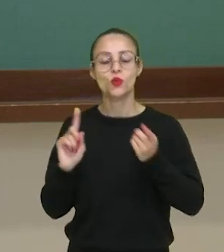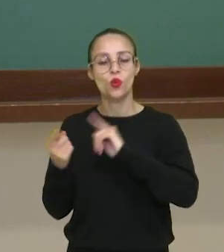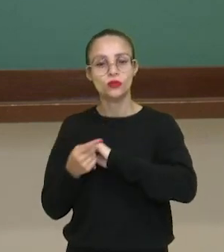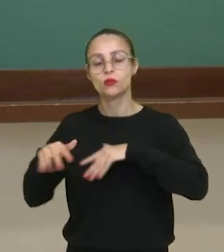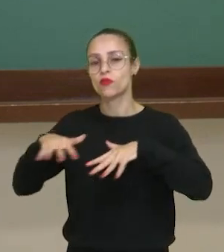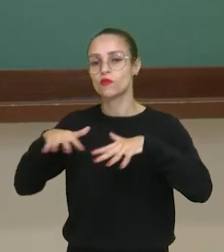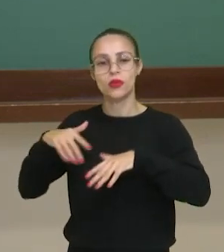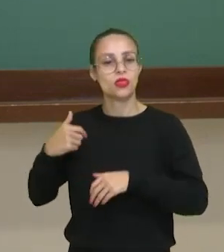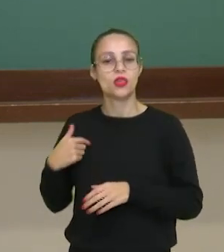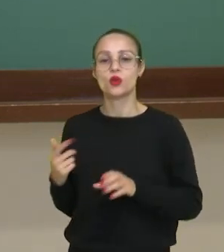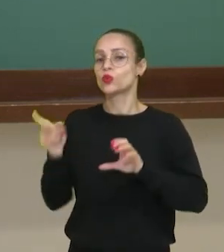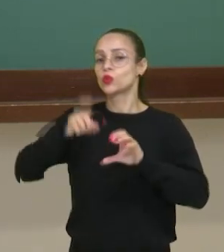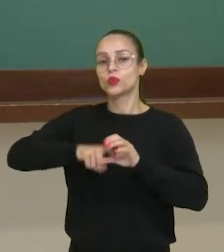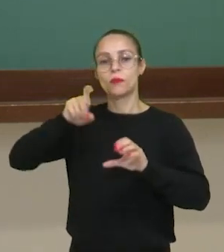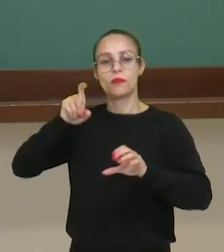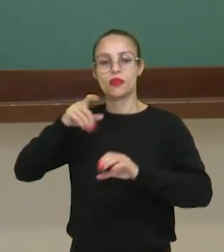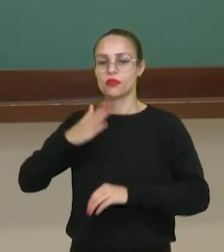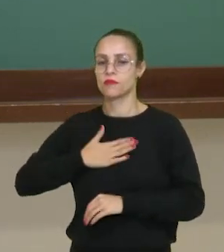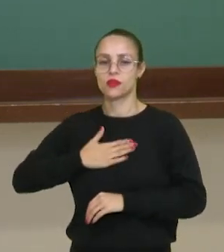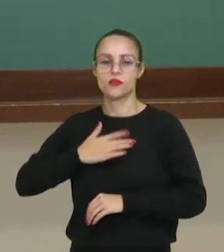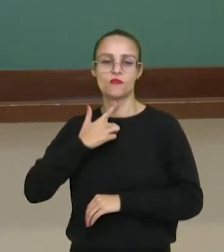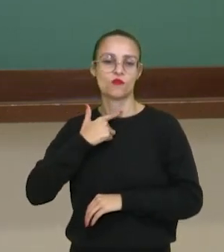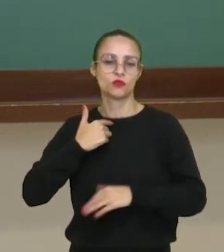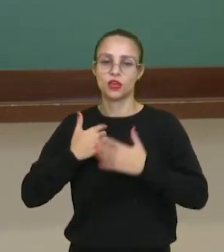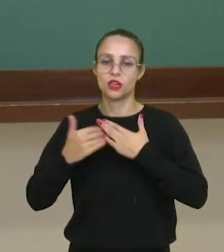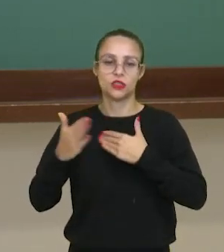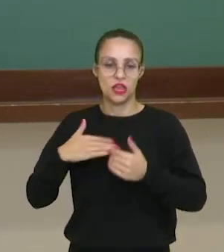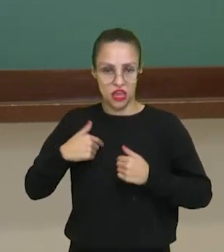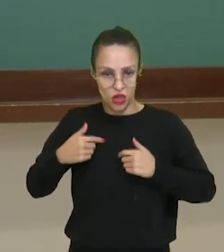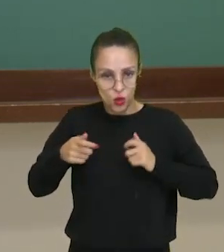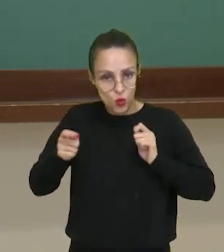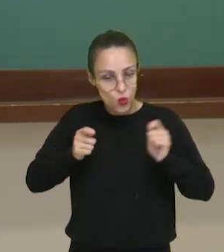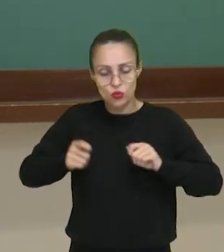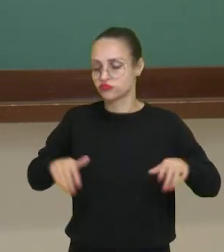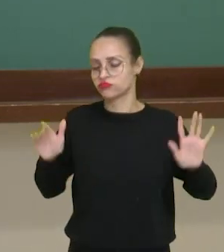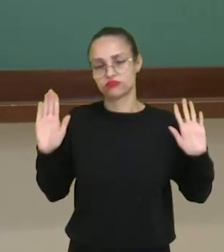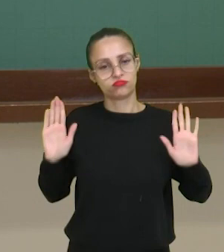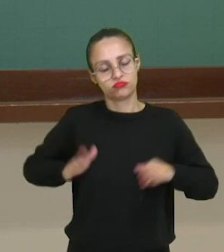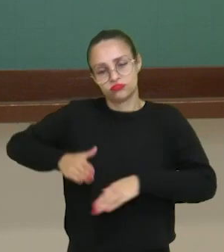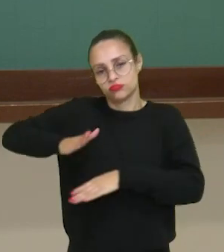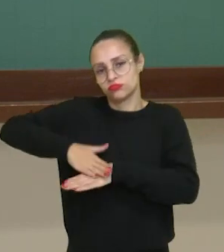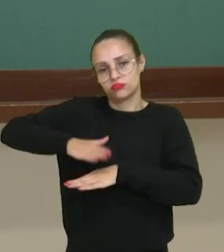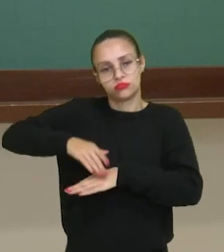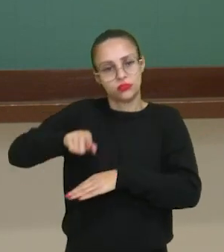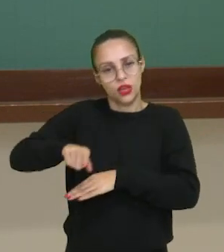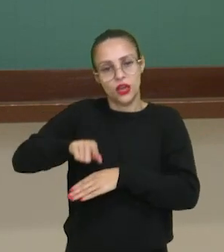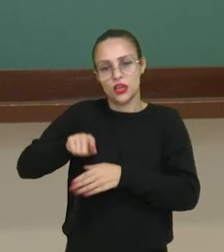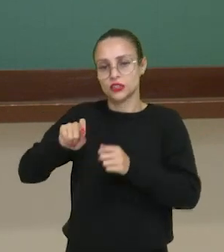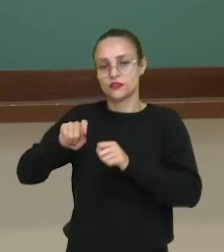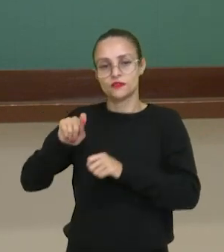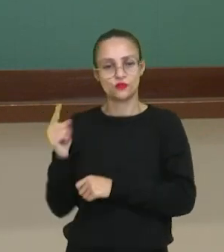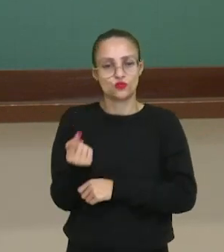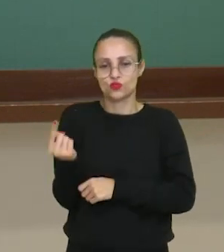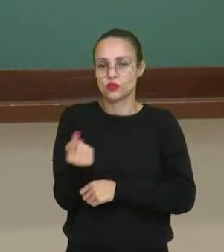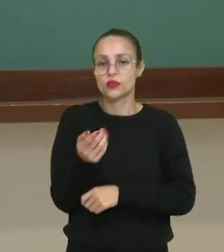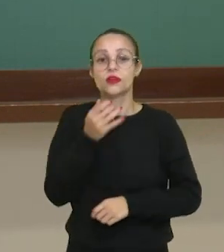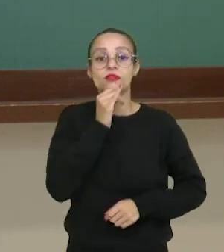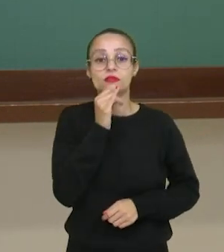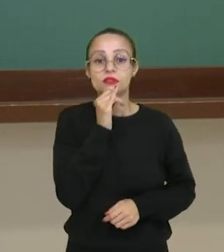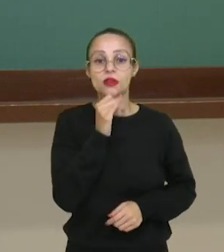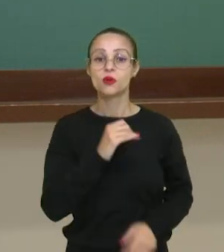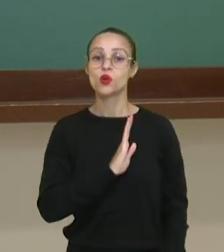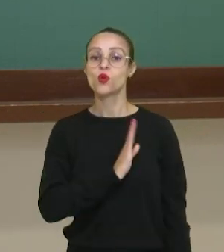não depende da minha vontade. Não sou eu que controlo, é essa parte do nosso corpo. Por exemplo, o